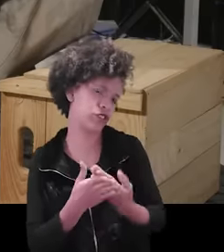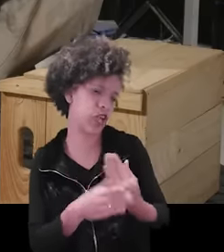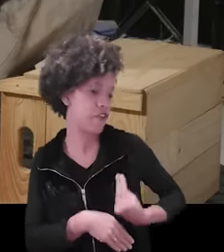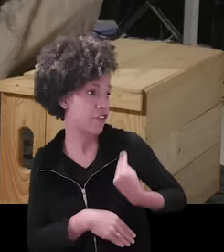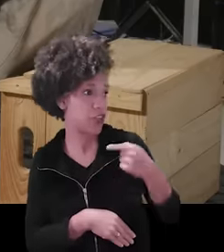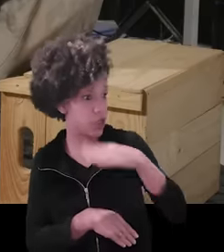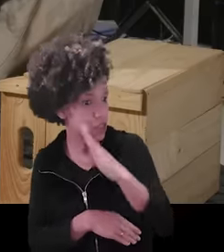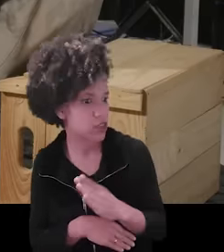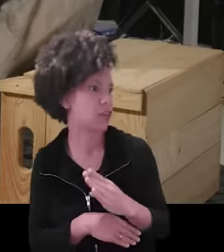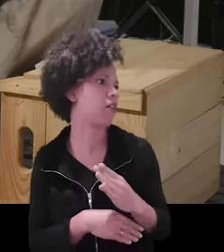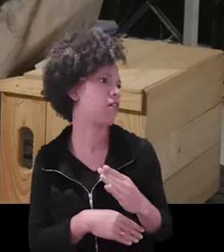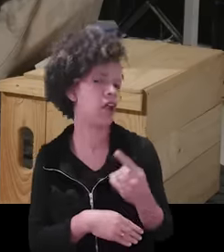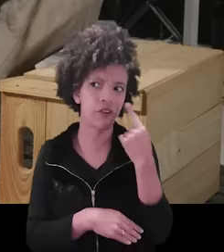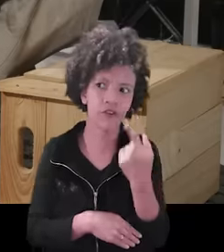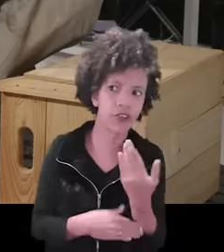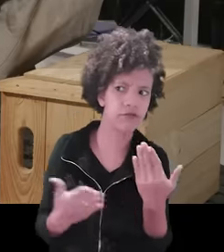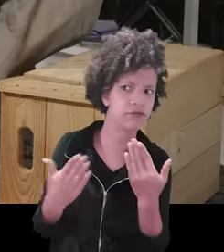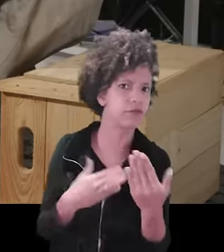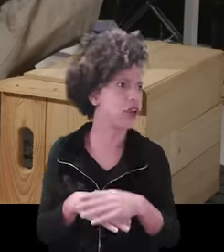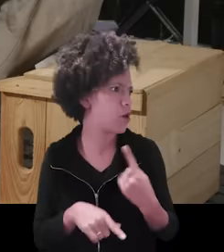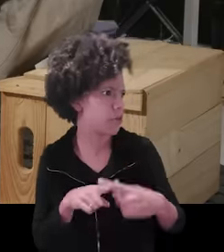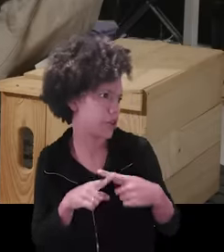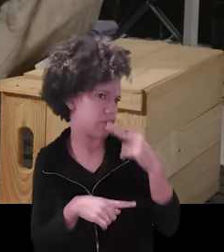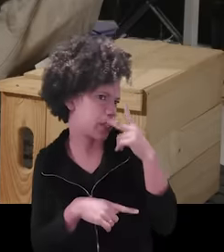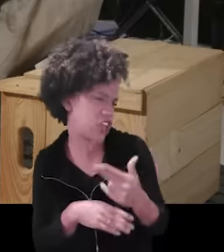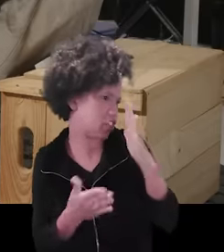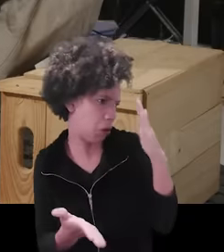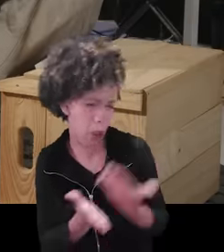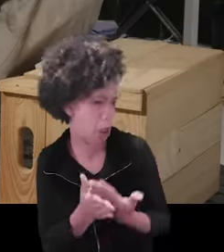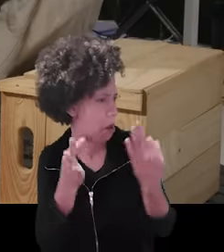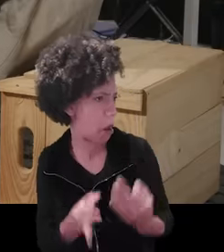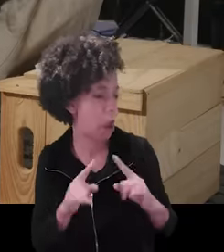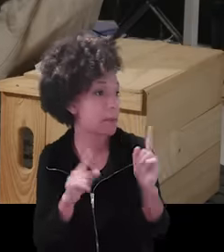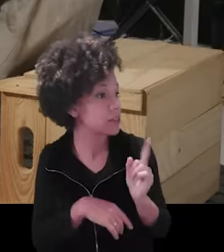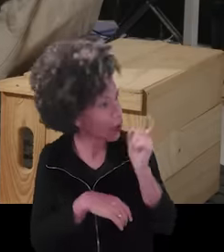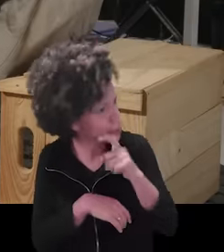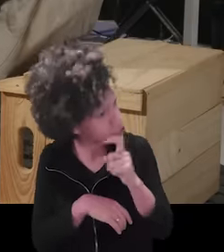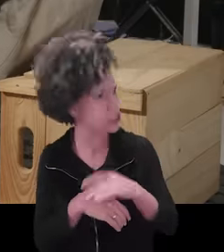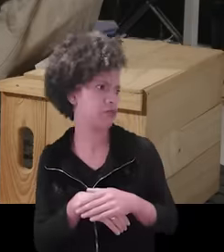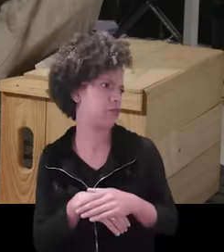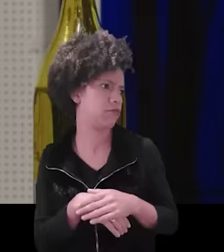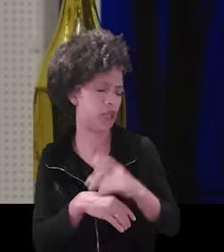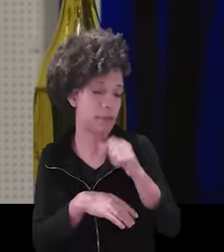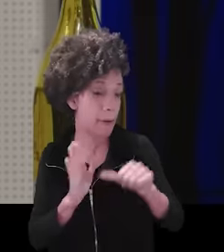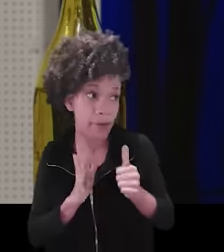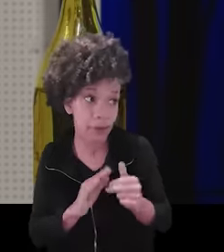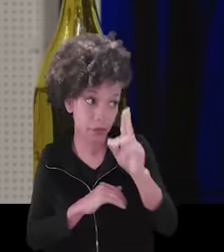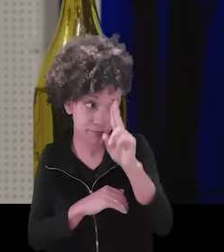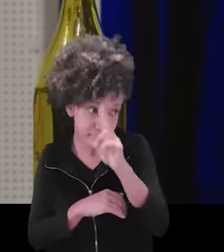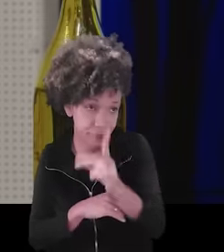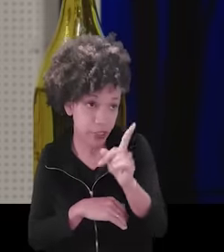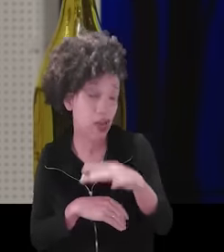morando aqui vendo o pessoal com o número que você acha que é uma credibilidade a galera mas não é mentira gente eu eu